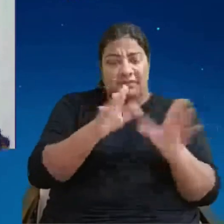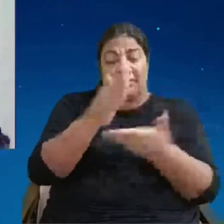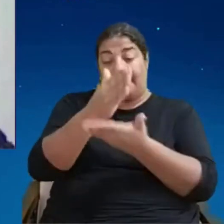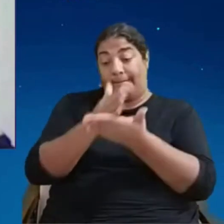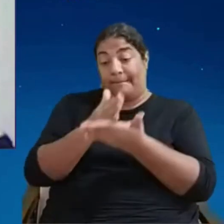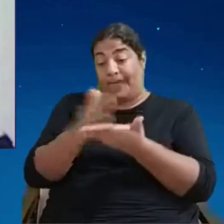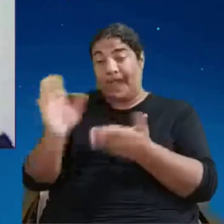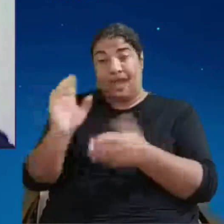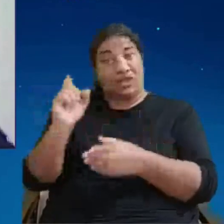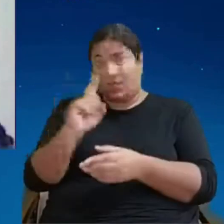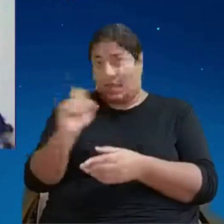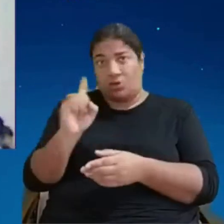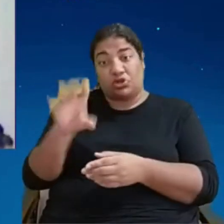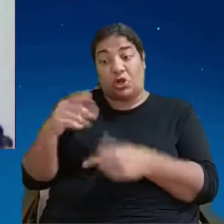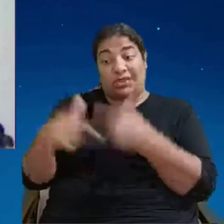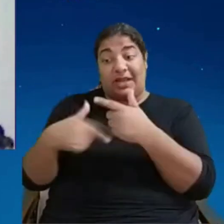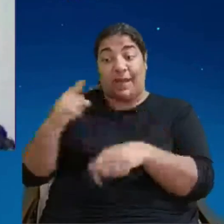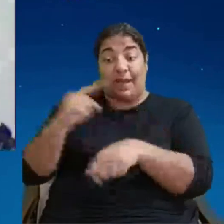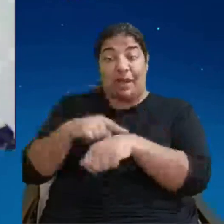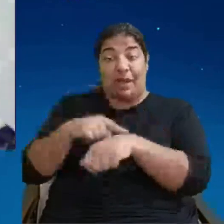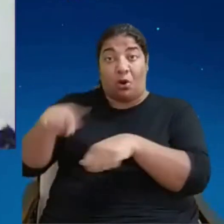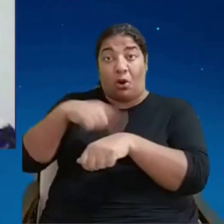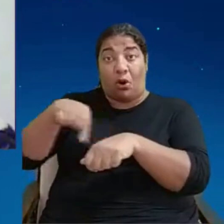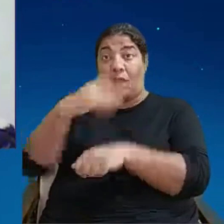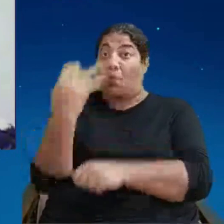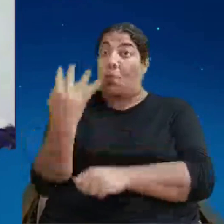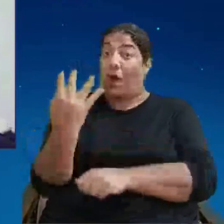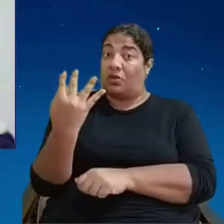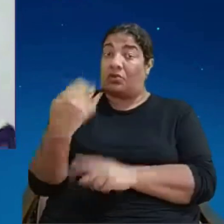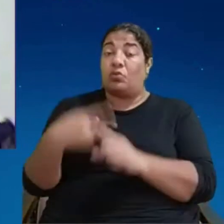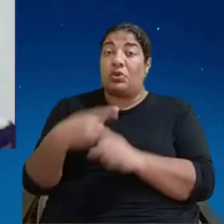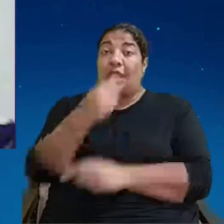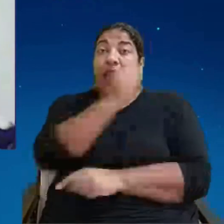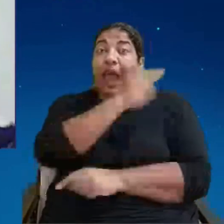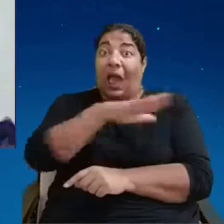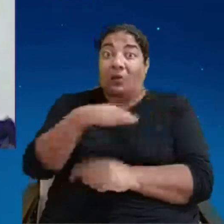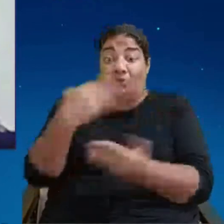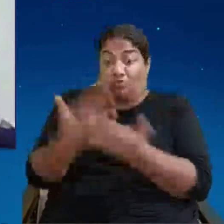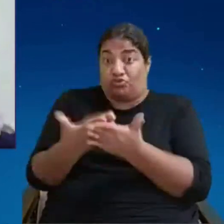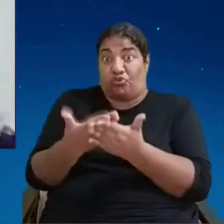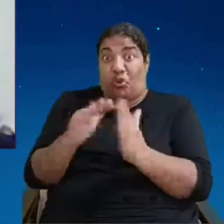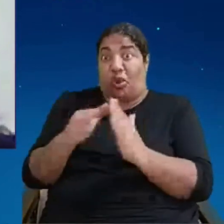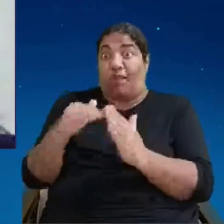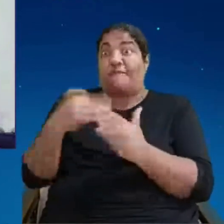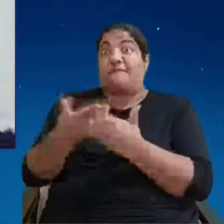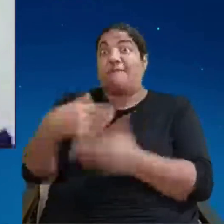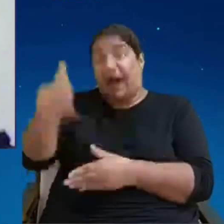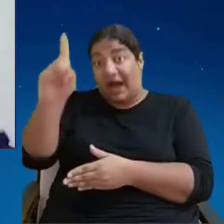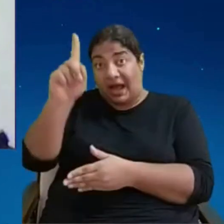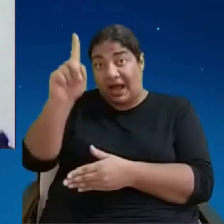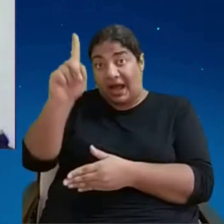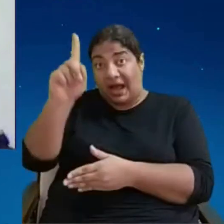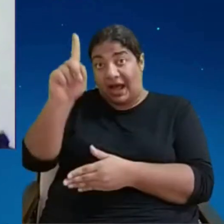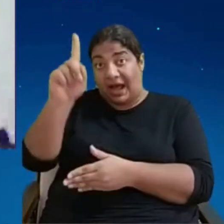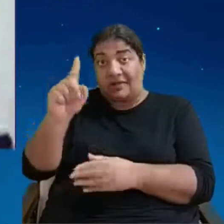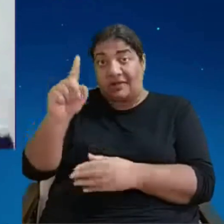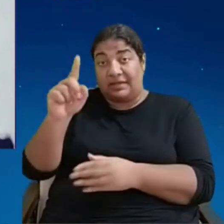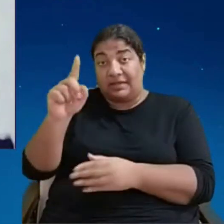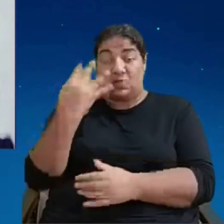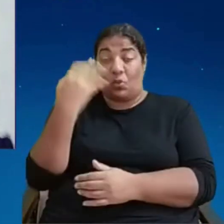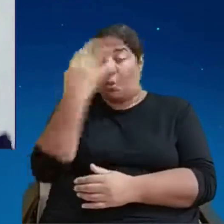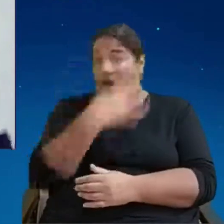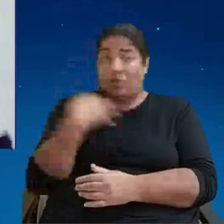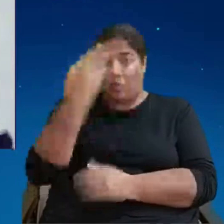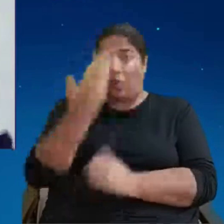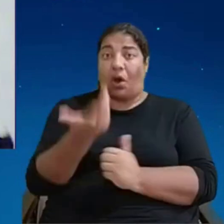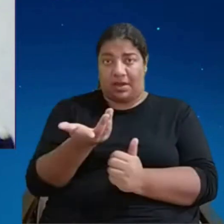aqui o estudante, ele pode trabalhar só 4 horas. Mais do que isso, 4 horas por dia, tá? Então, ele trabalha 5 dias